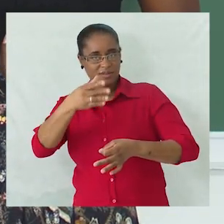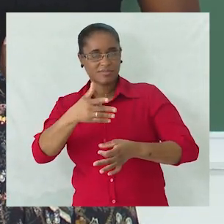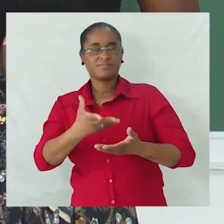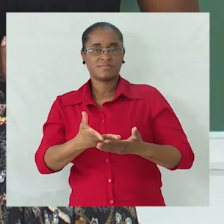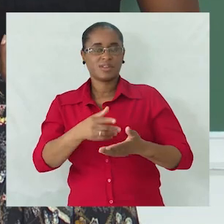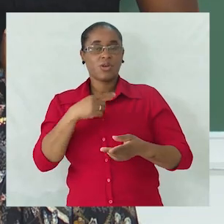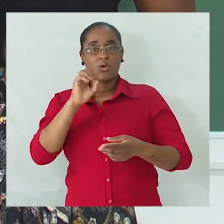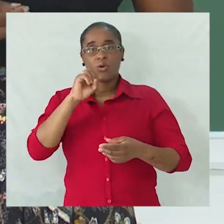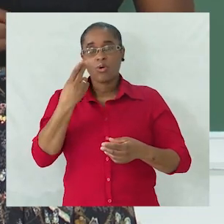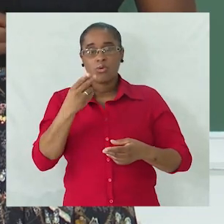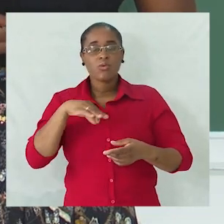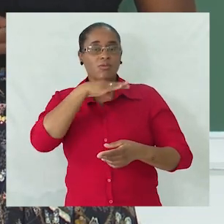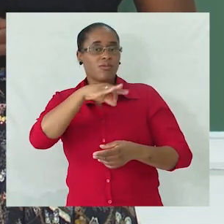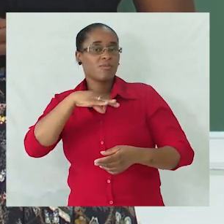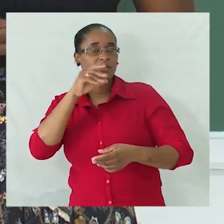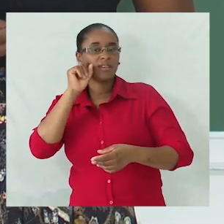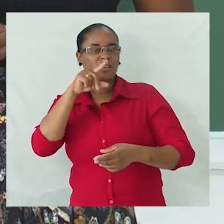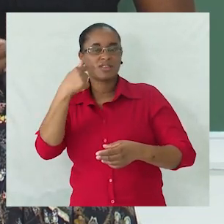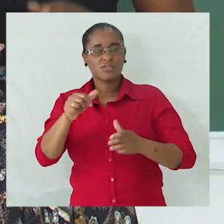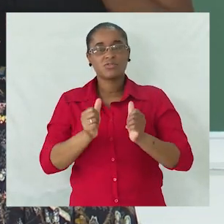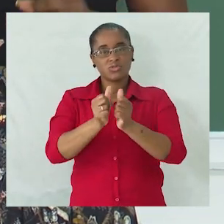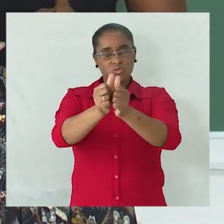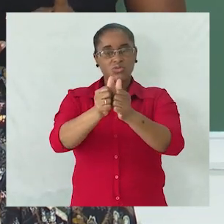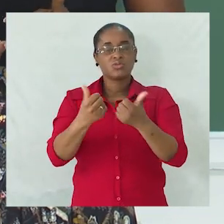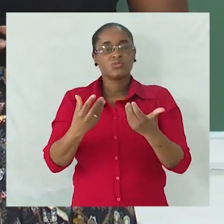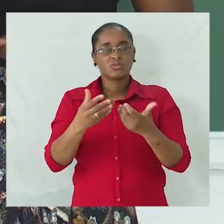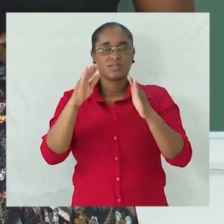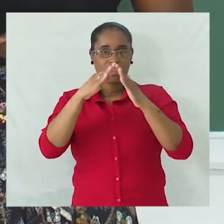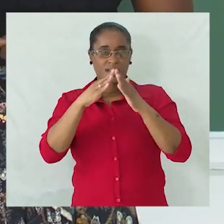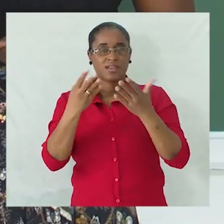então algum parente ou quem esteja convosco em casa. E